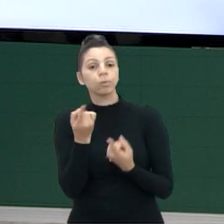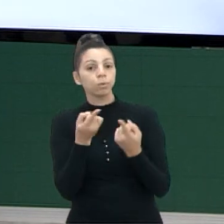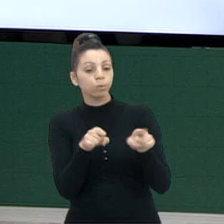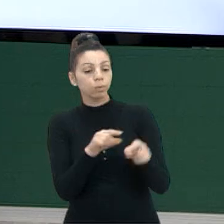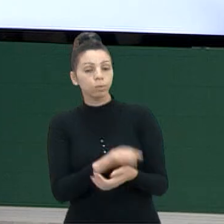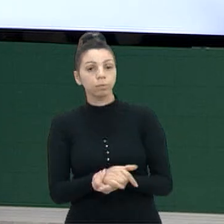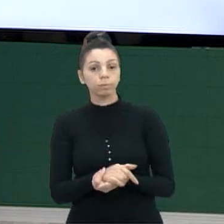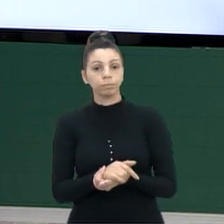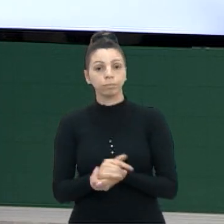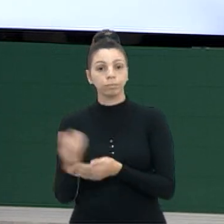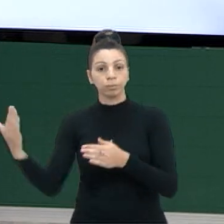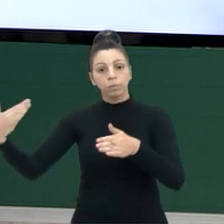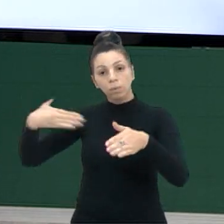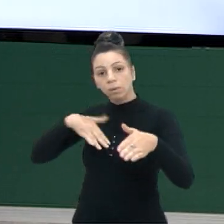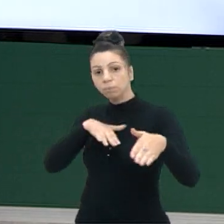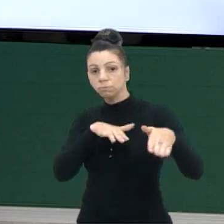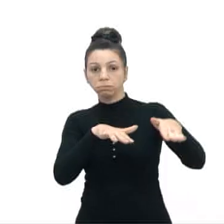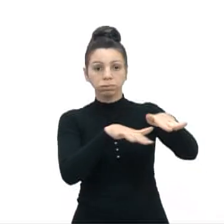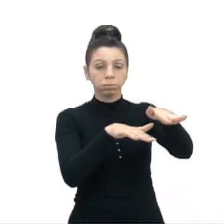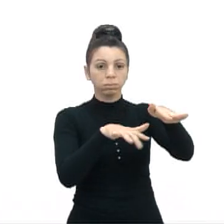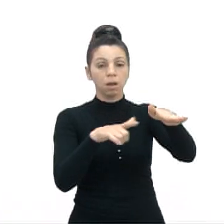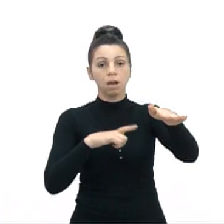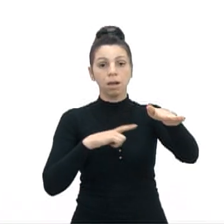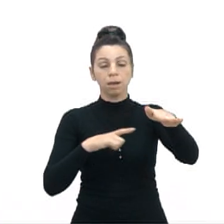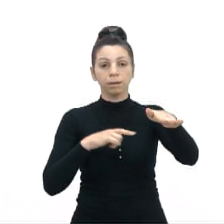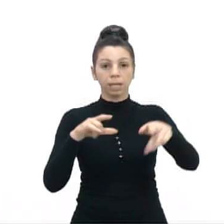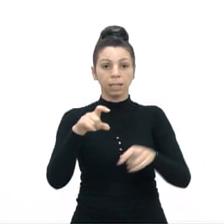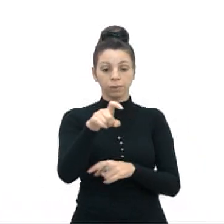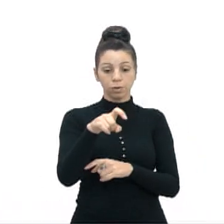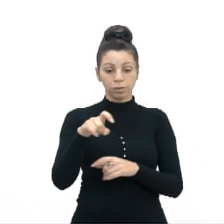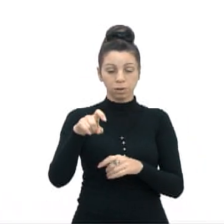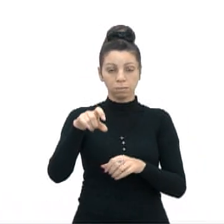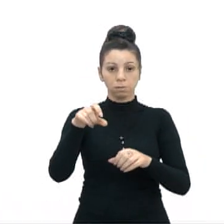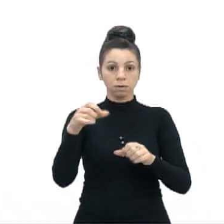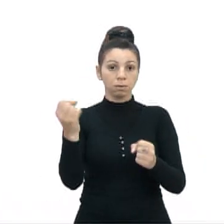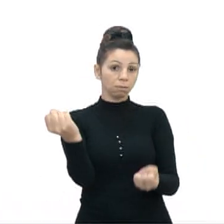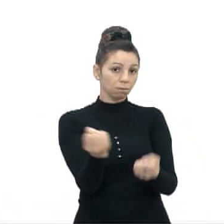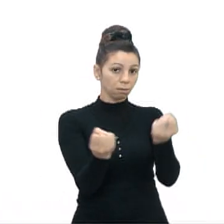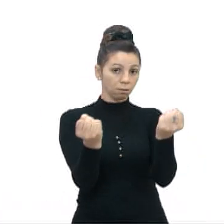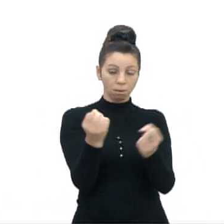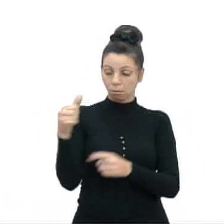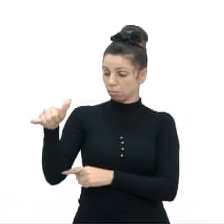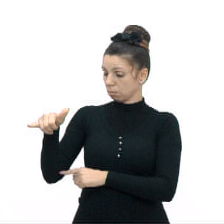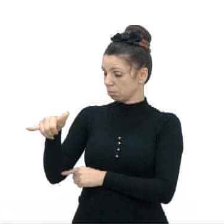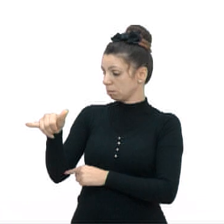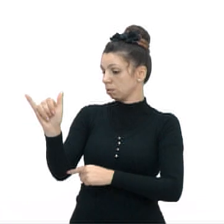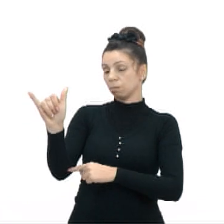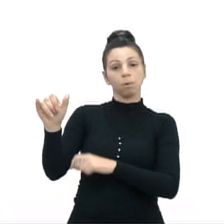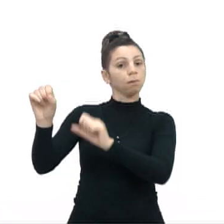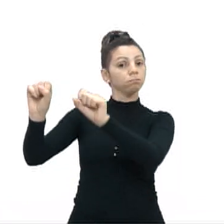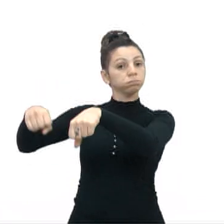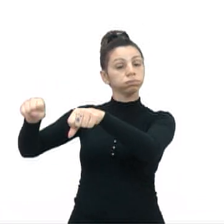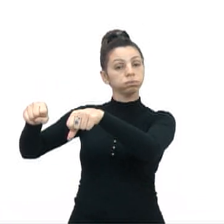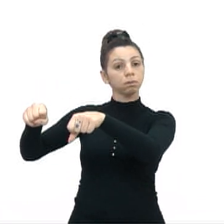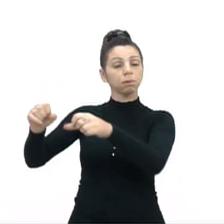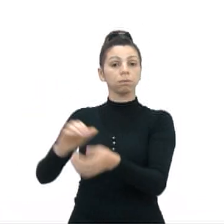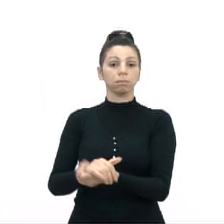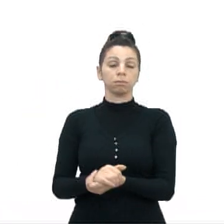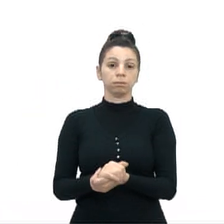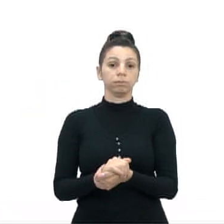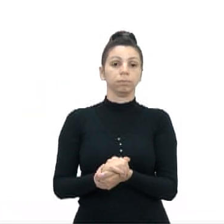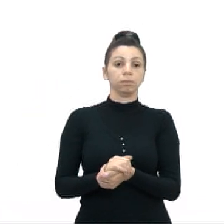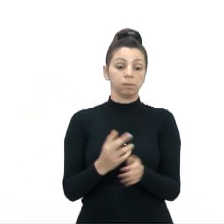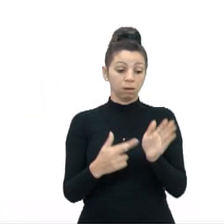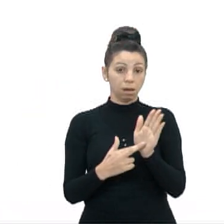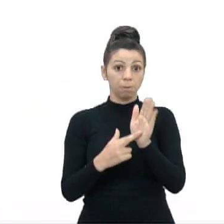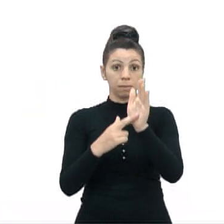mesmo estacionamento, há X carros e Y motos. Escreva o polinômio que representa. Então, vejam